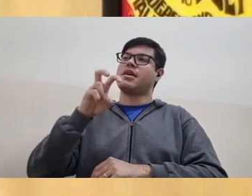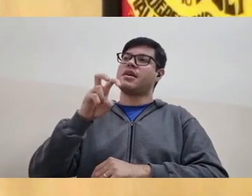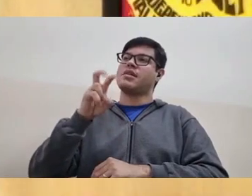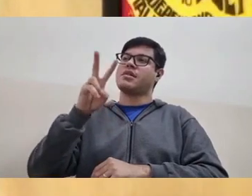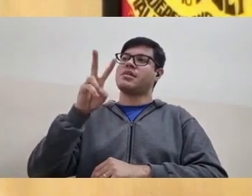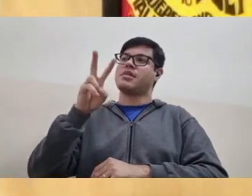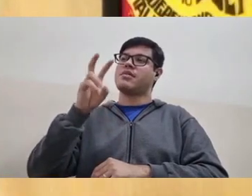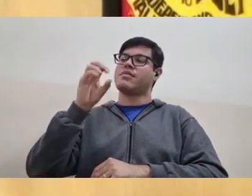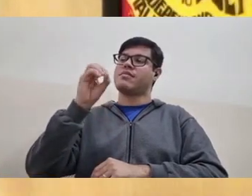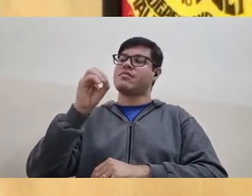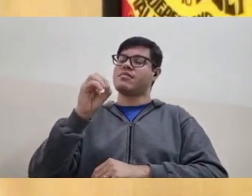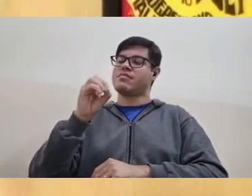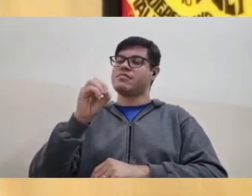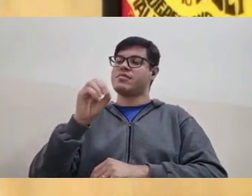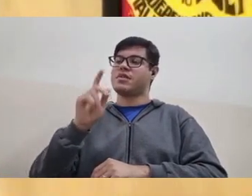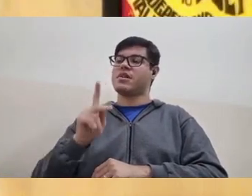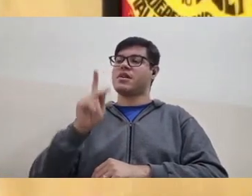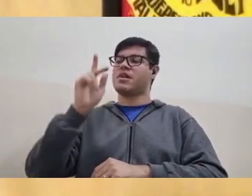520 quilômetros de malha